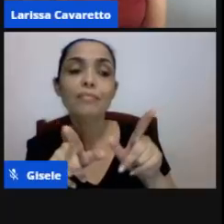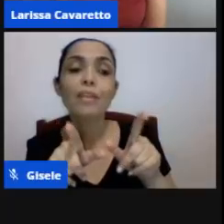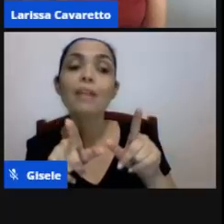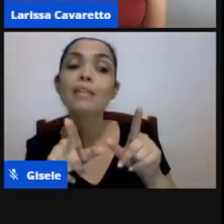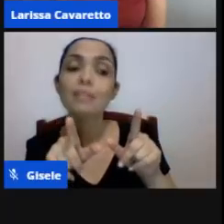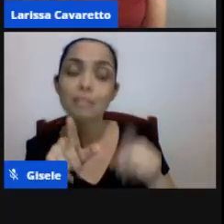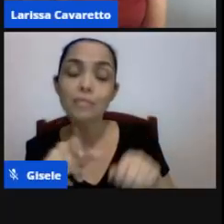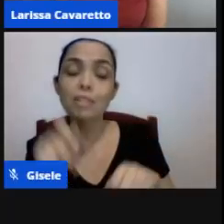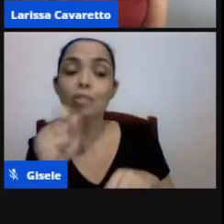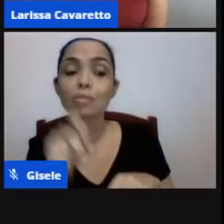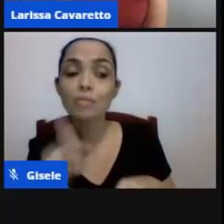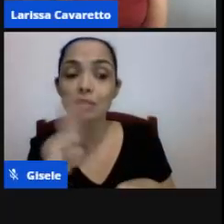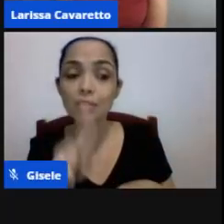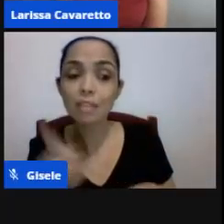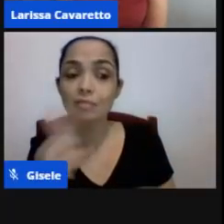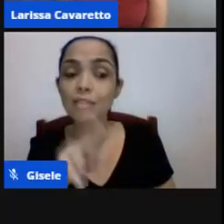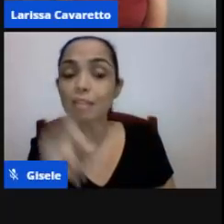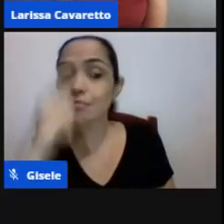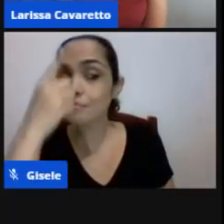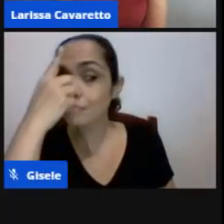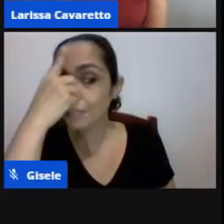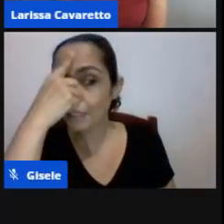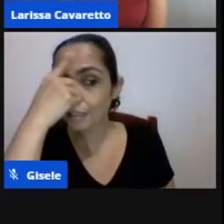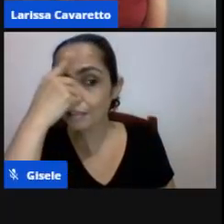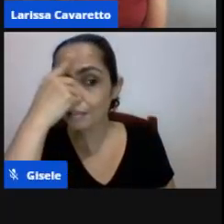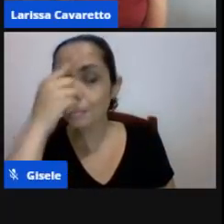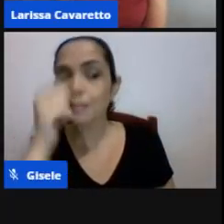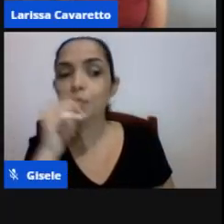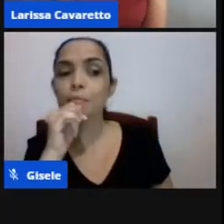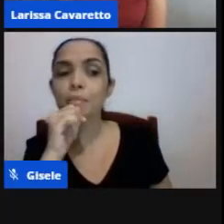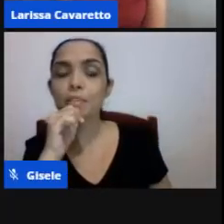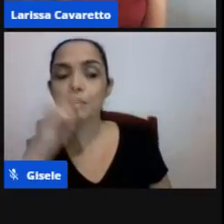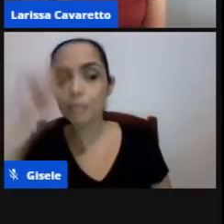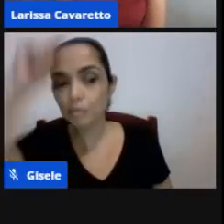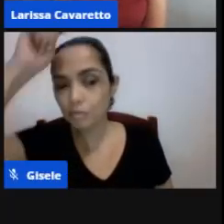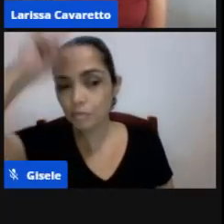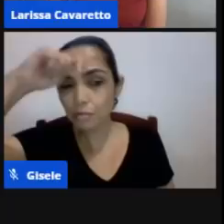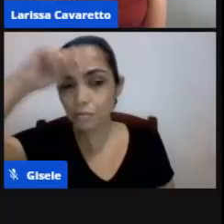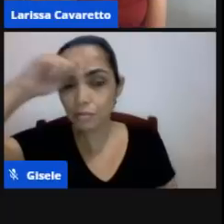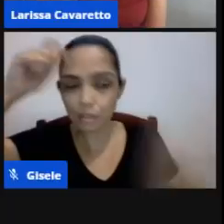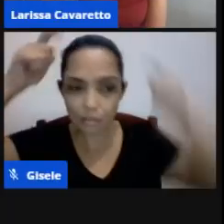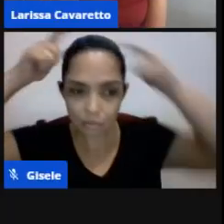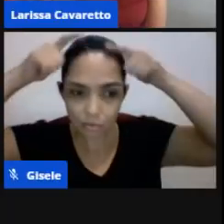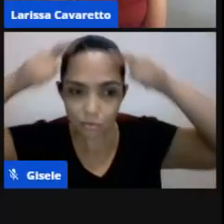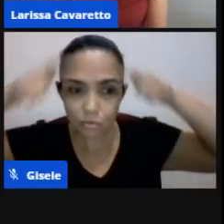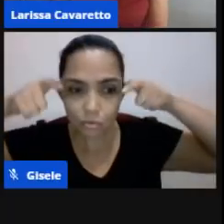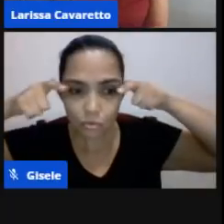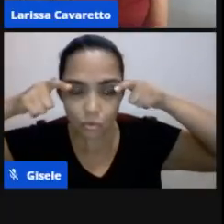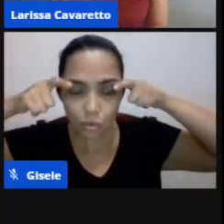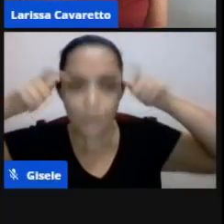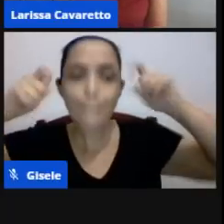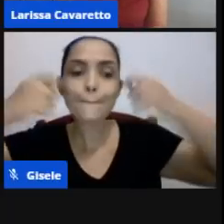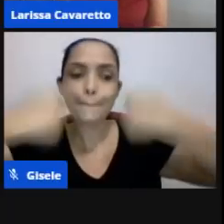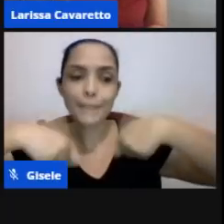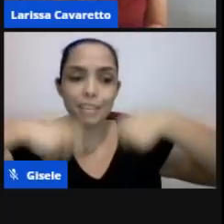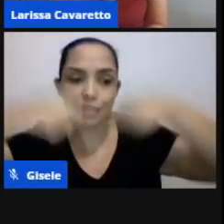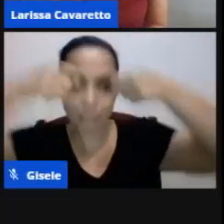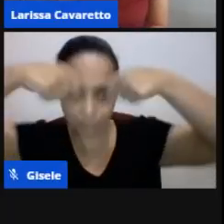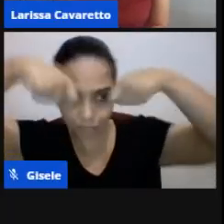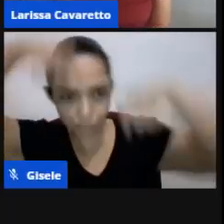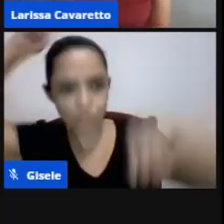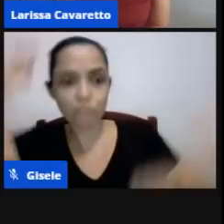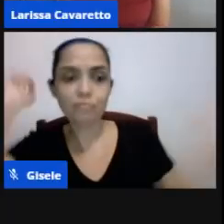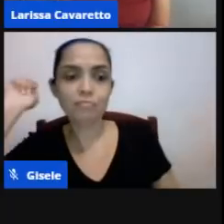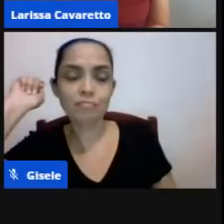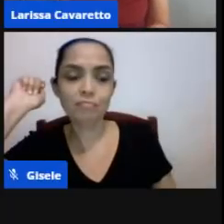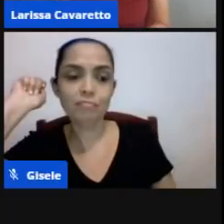na testa. E acessórios como boné, toucas devem ser retirados, porque se você fizer por cima do boné, por óbvio, você vai